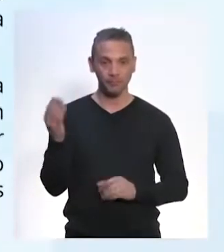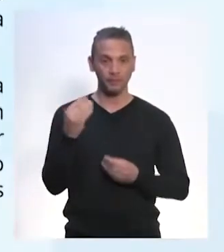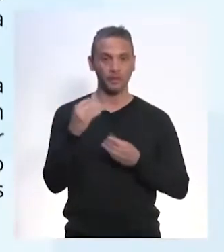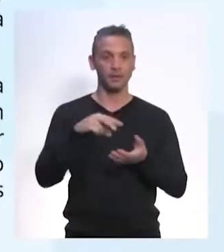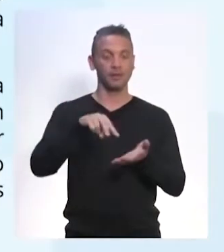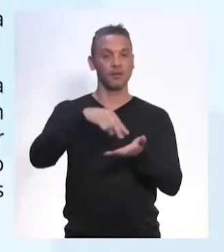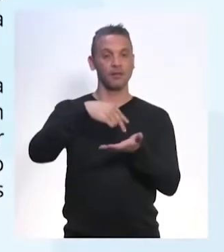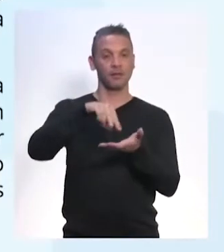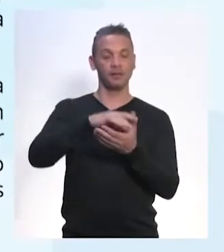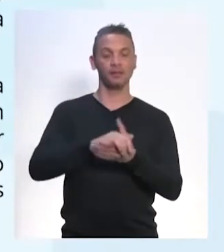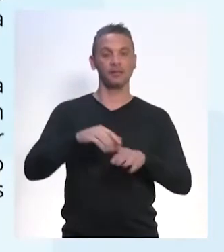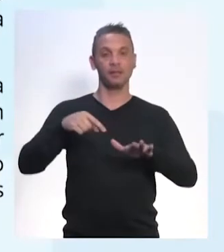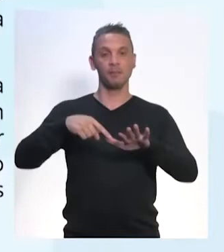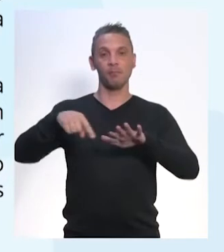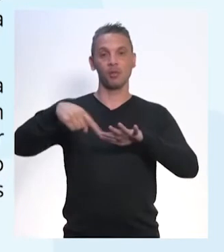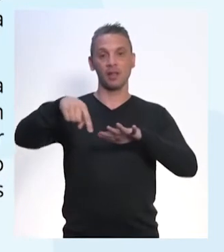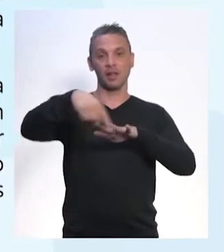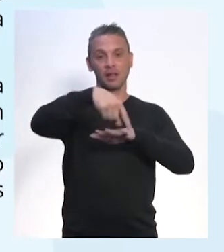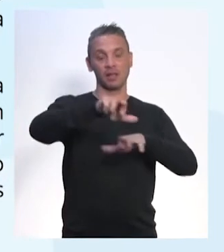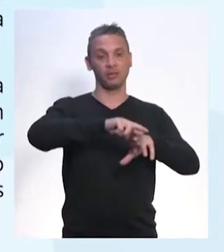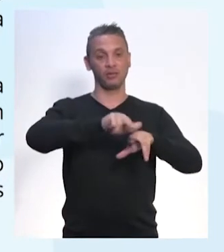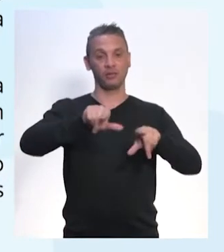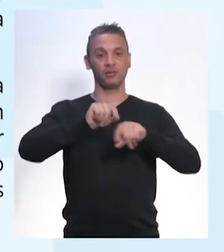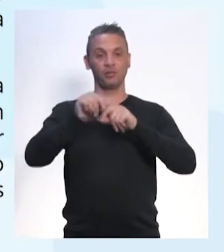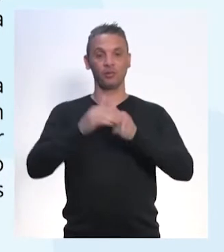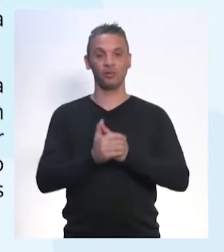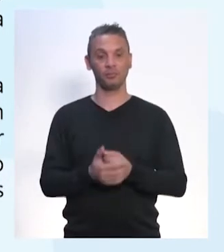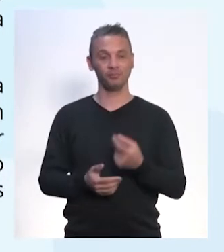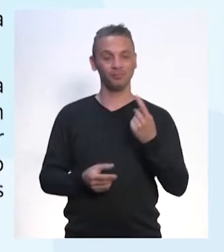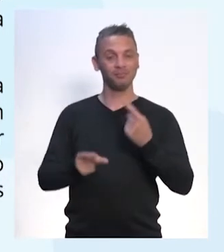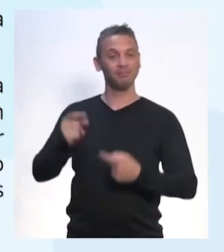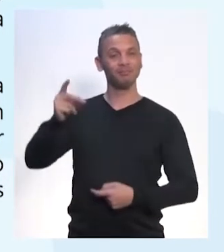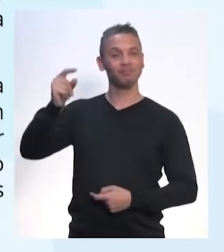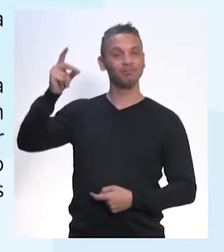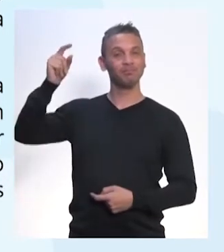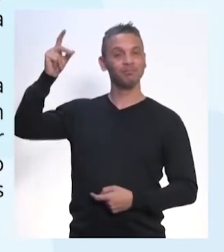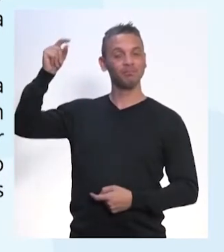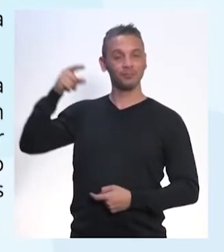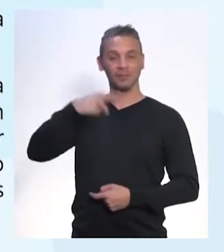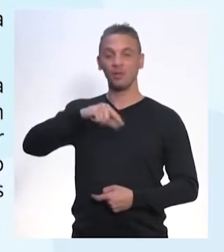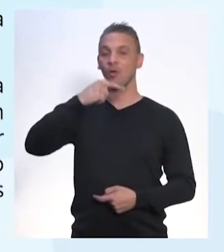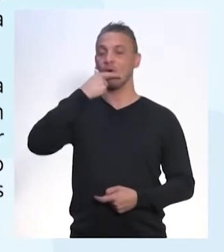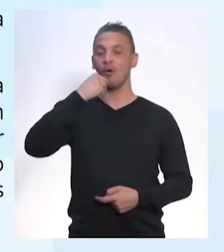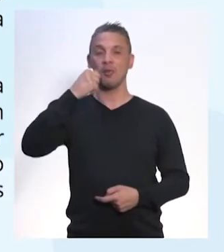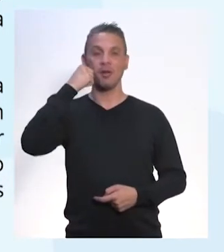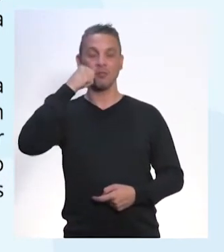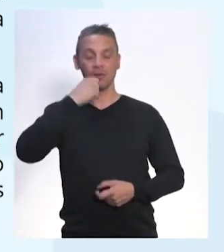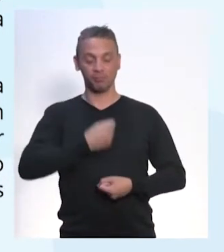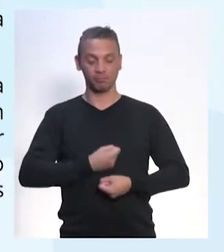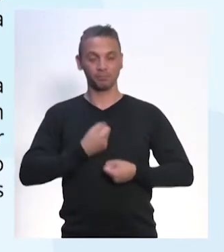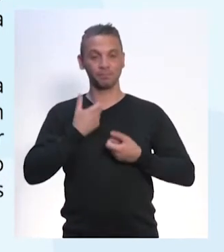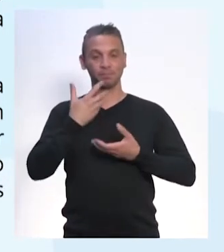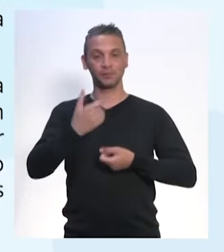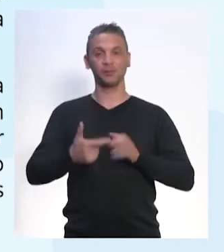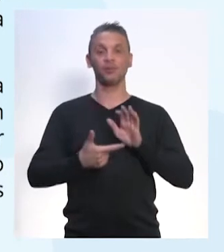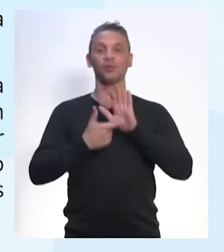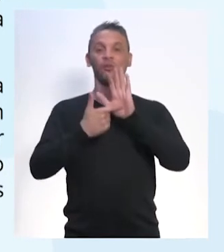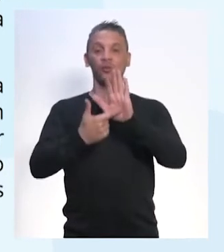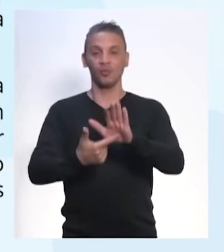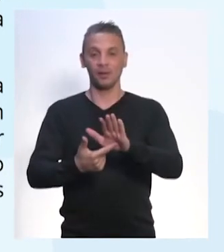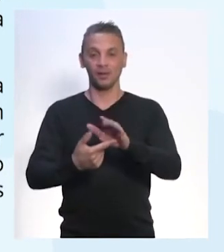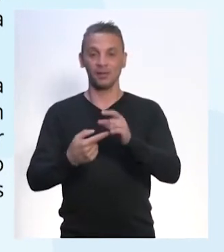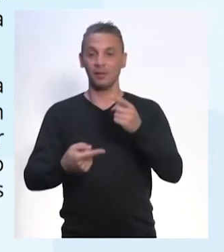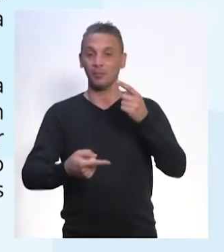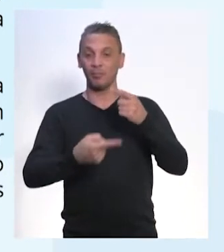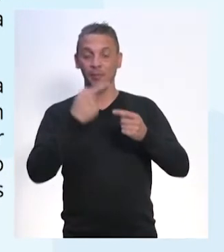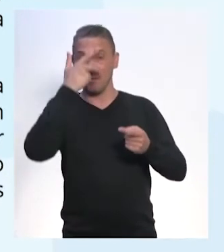tá? As modalidades de dança. Uma das mais antigas formas de expressão humana surge ainda no período dos primeiros hominídeos